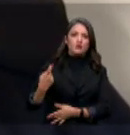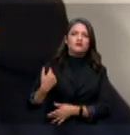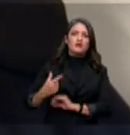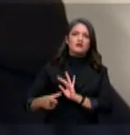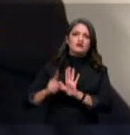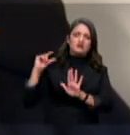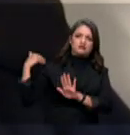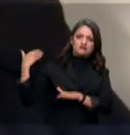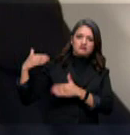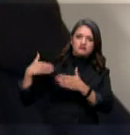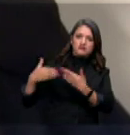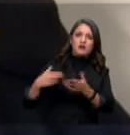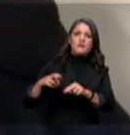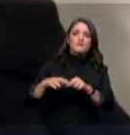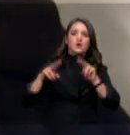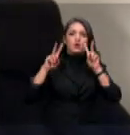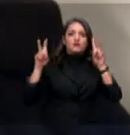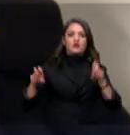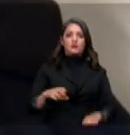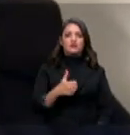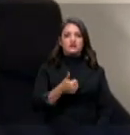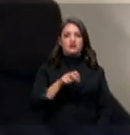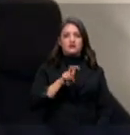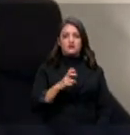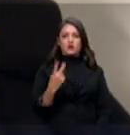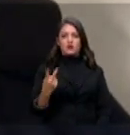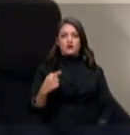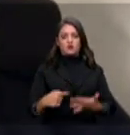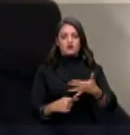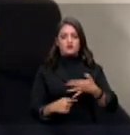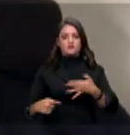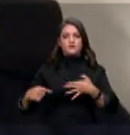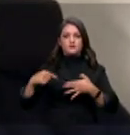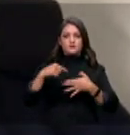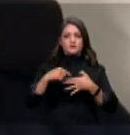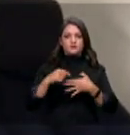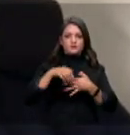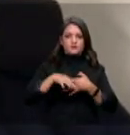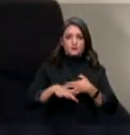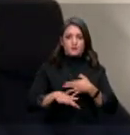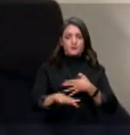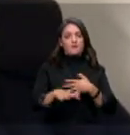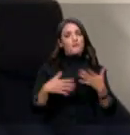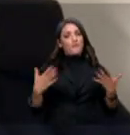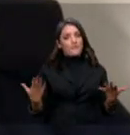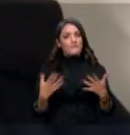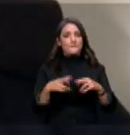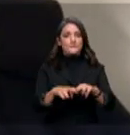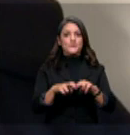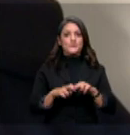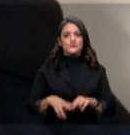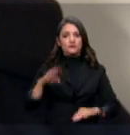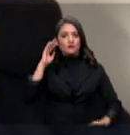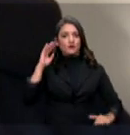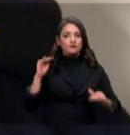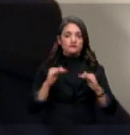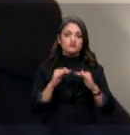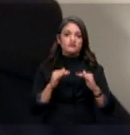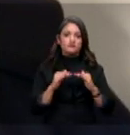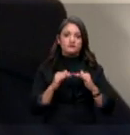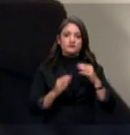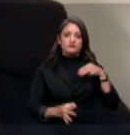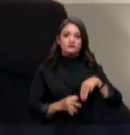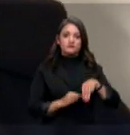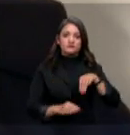partir da apreciação do tema 152 da repercussão geral. Ante o exposto, acompanho o eminente